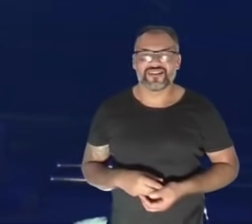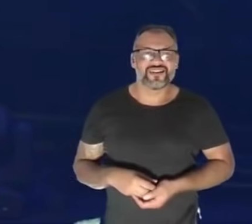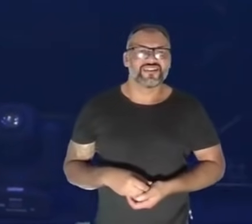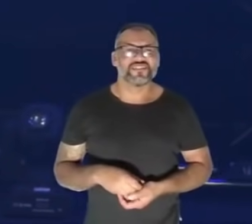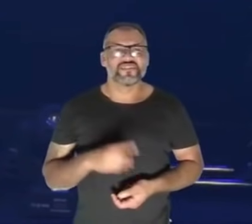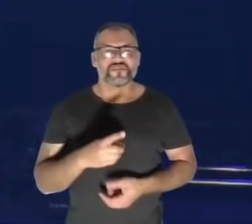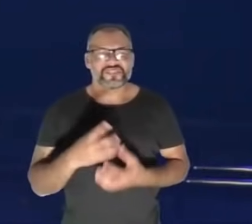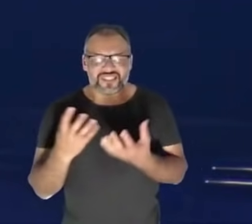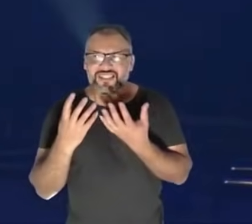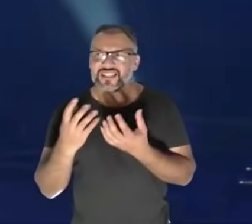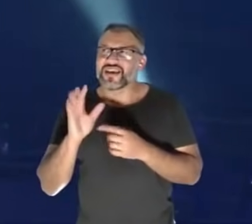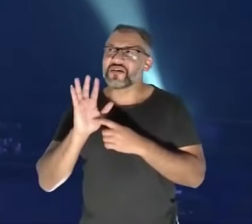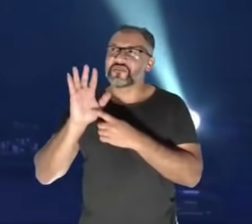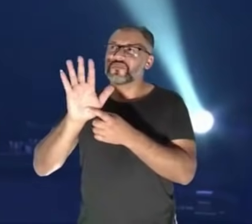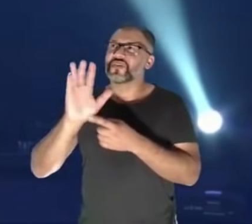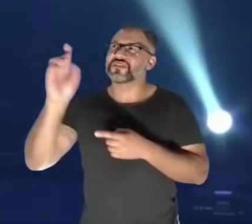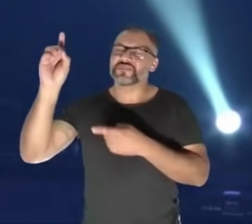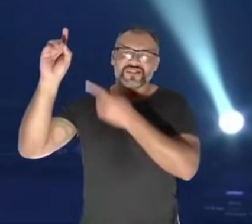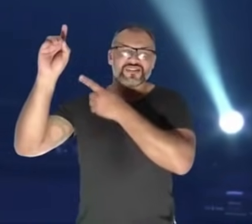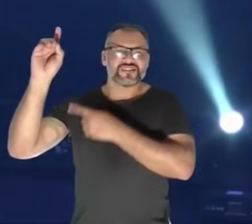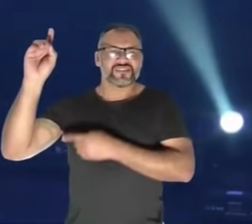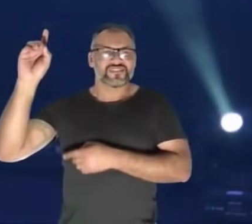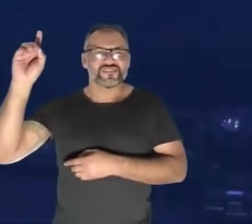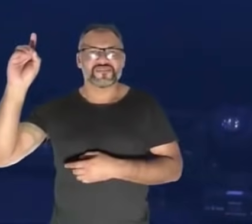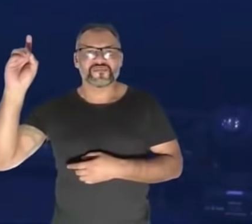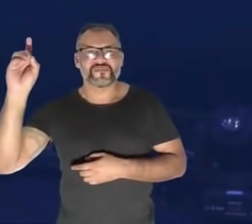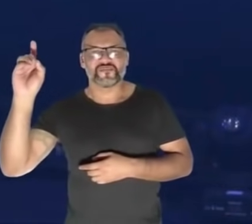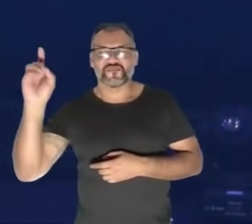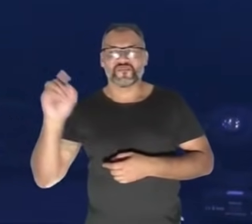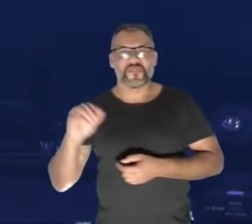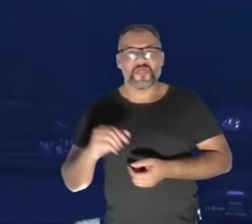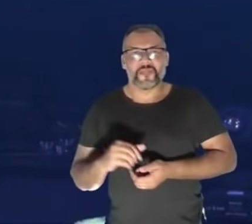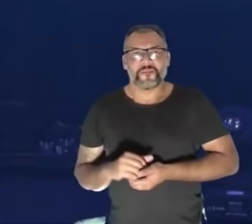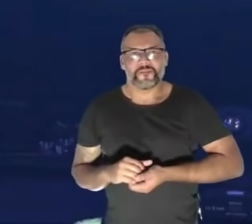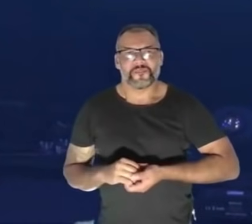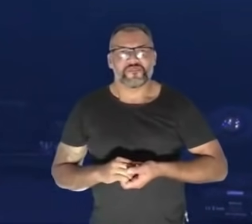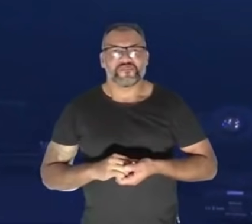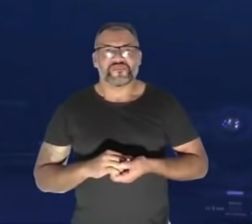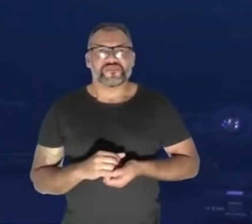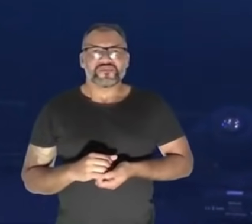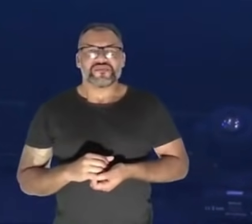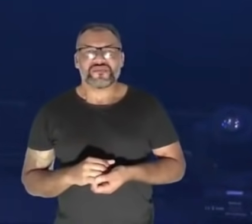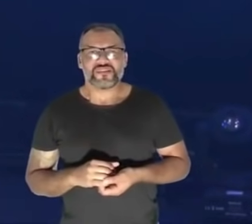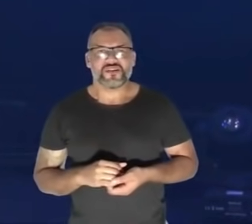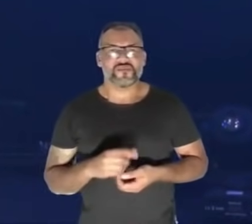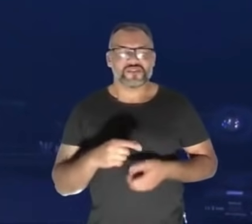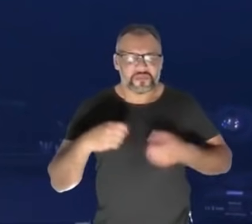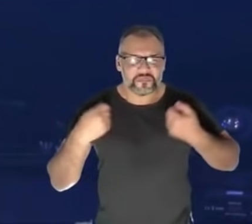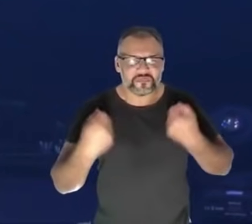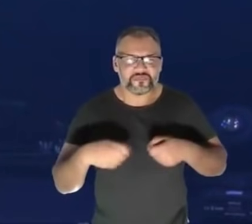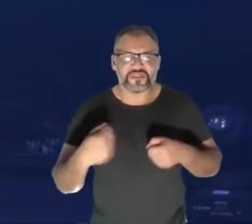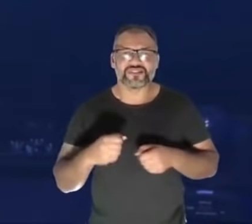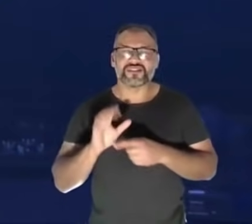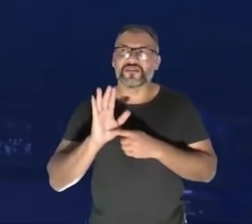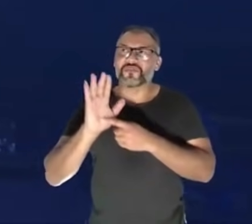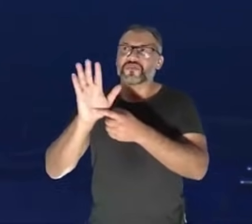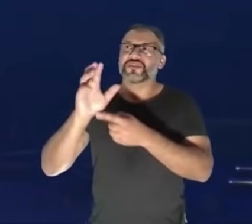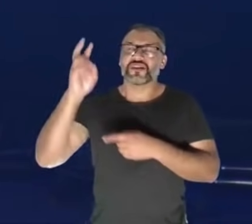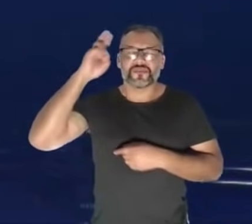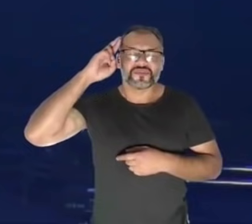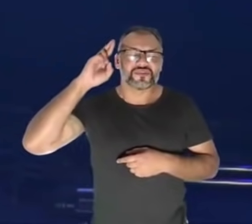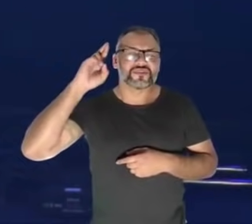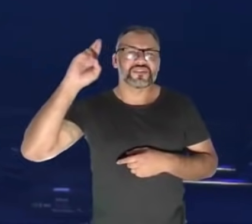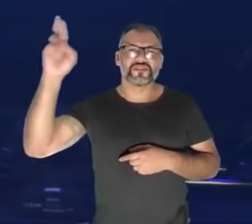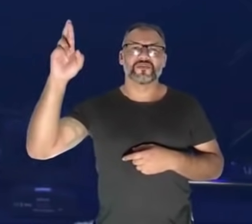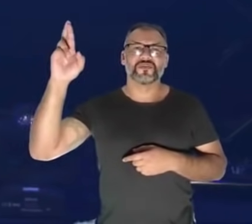vai se aumente a tua fome agora da única forma de você sobreviver a tudo que vem contra você a fome se não tiver o senhor se não